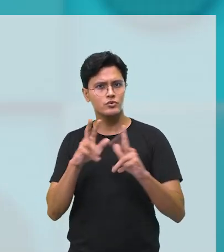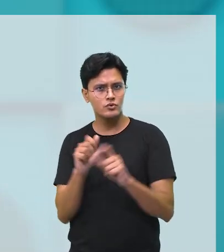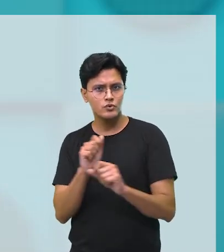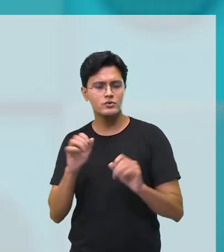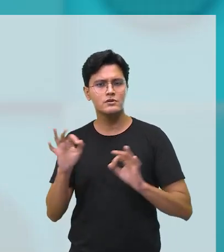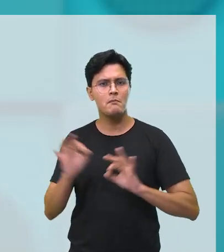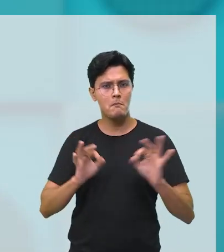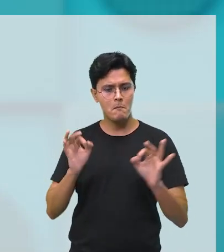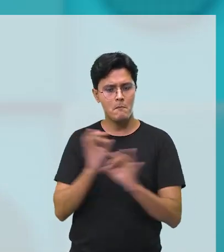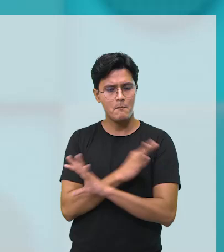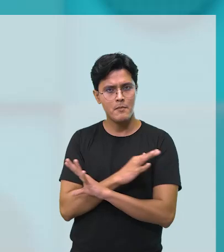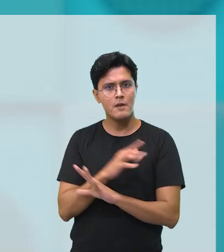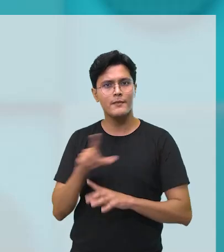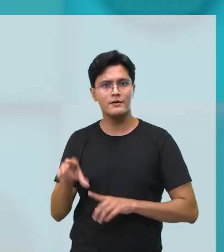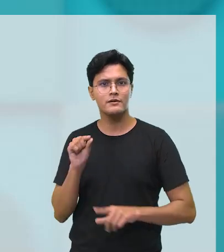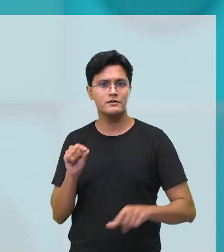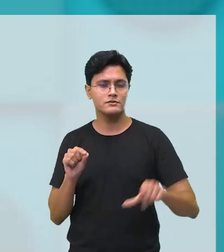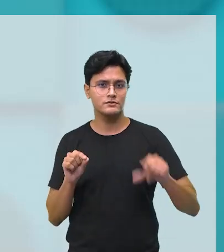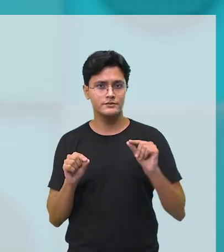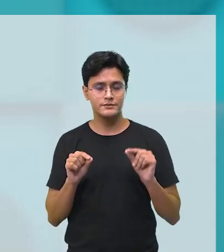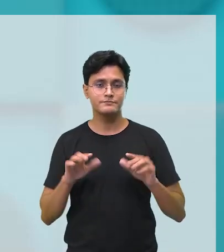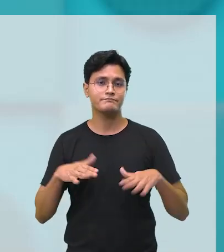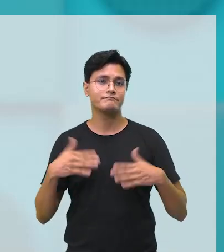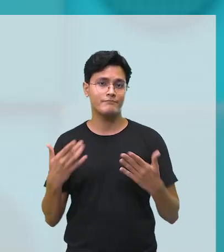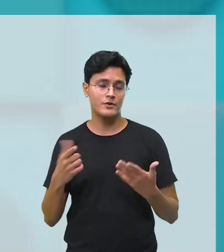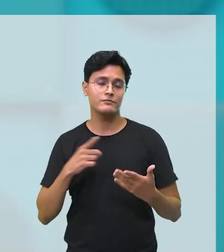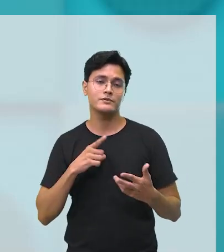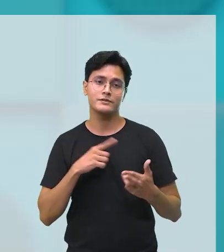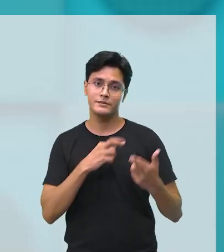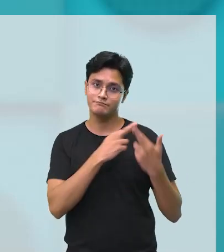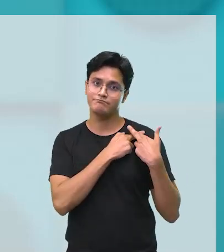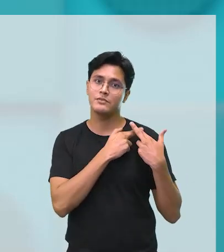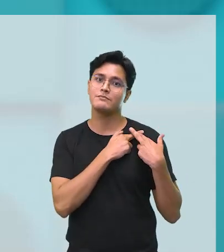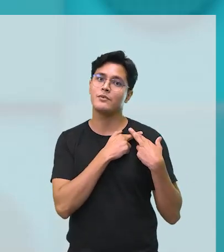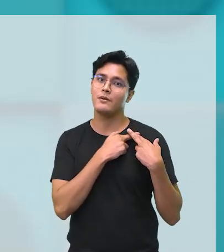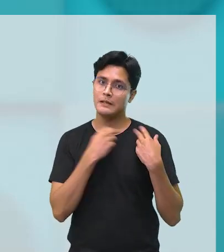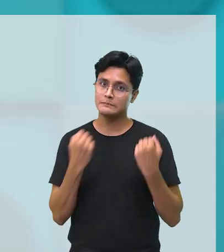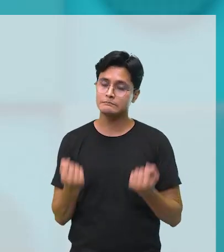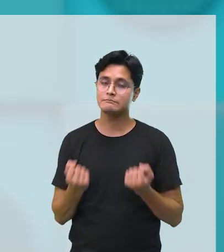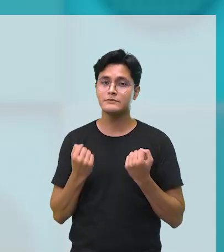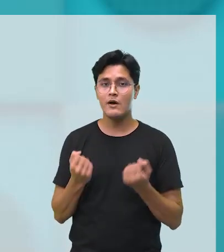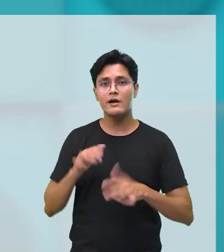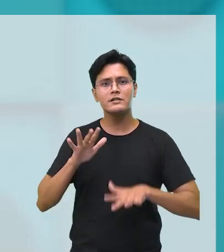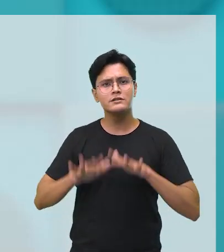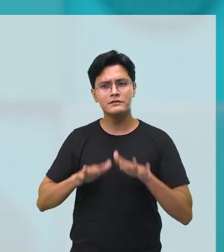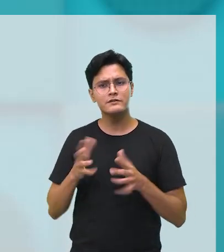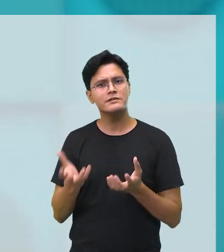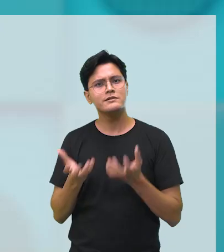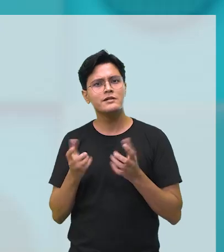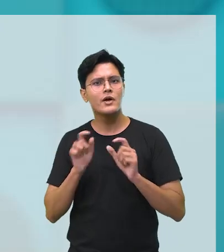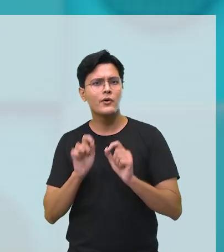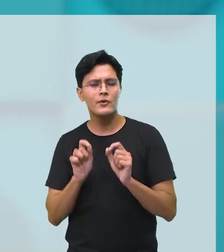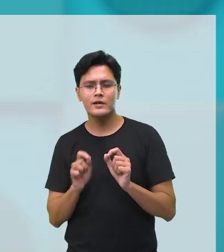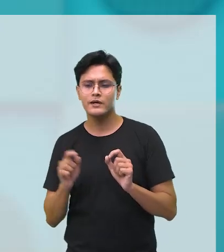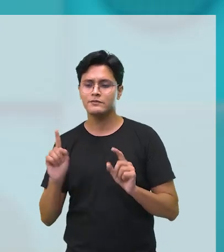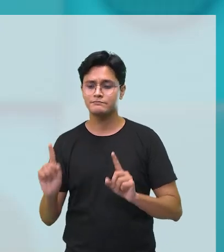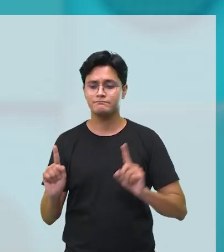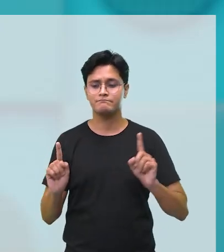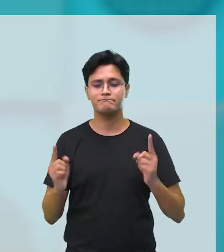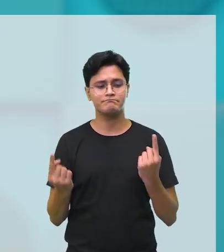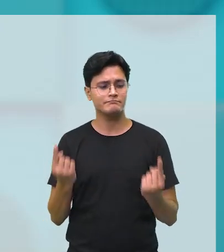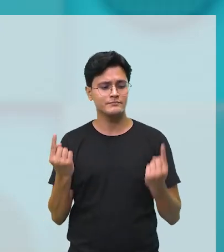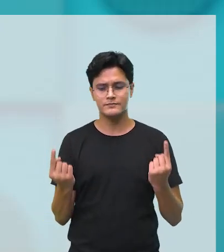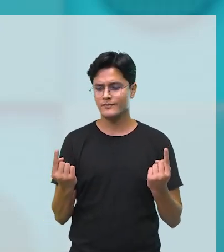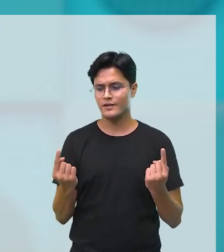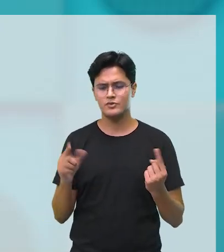escolhas, né? E quando a gente faz, quão peso tem isso, né? Porque muitas das vezes a gente não quer abrir mão, a gente quer o quê? As duas coisas ao mesmo